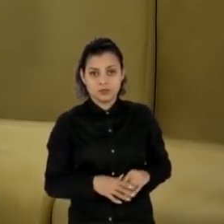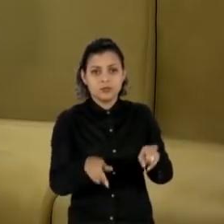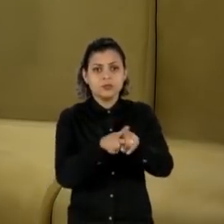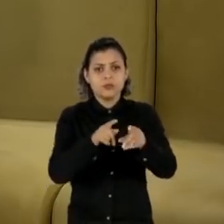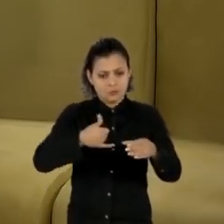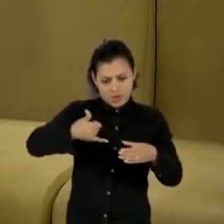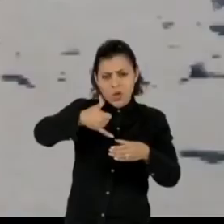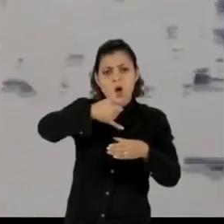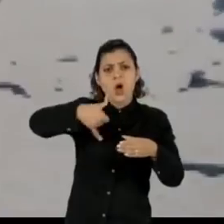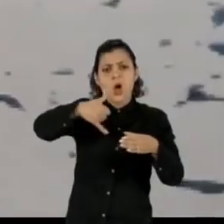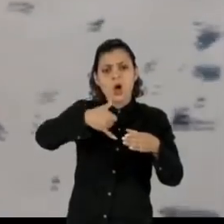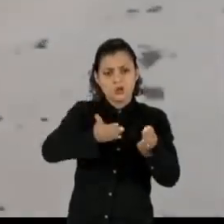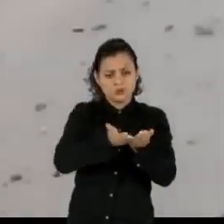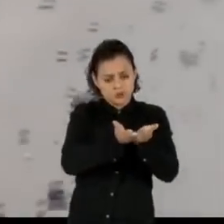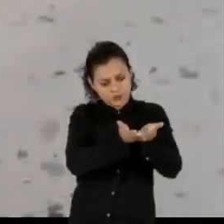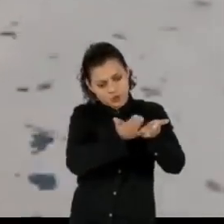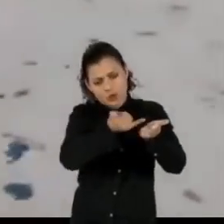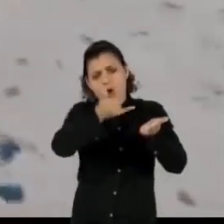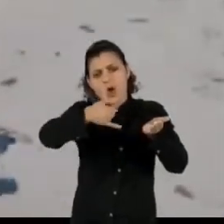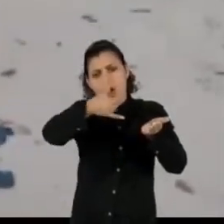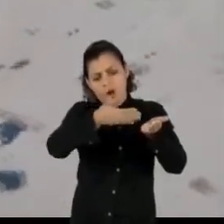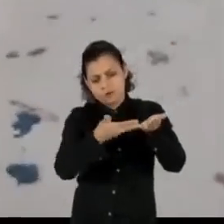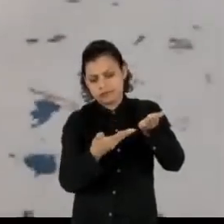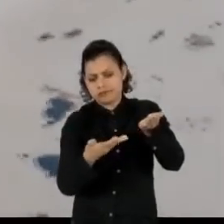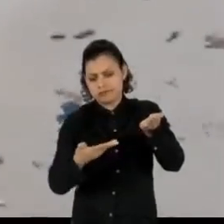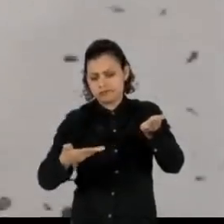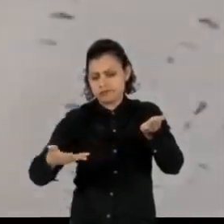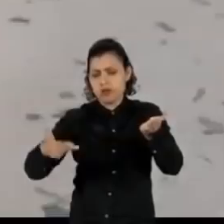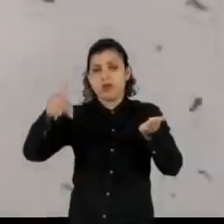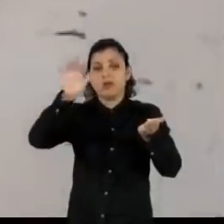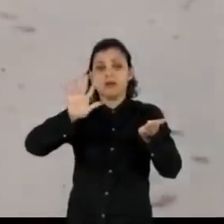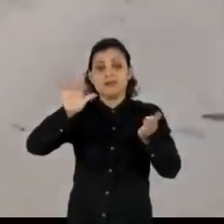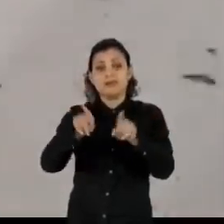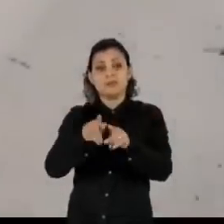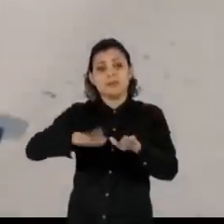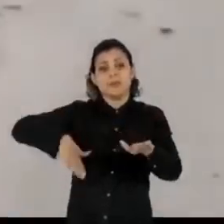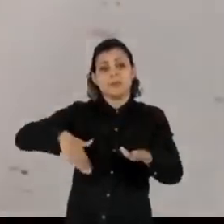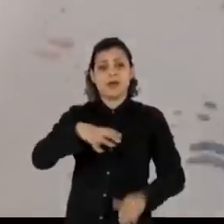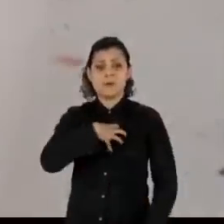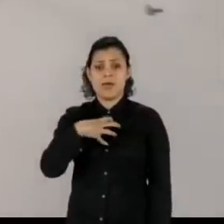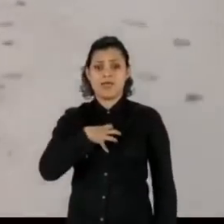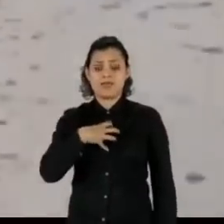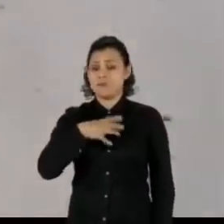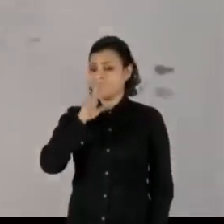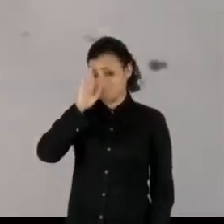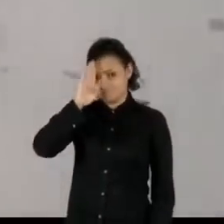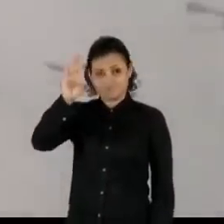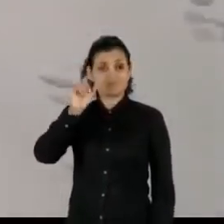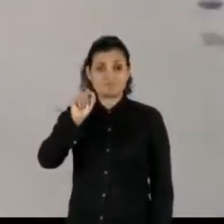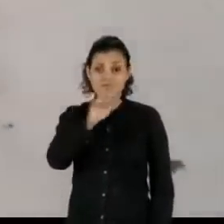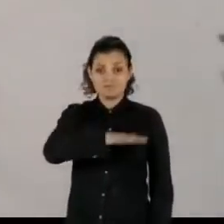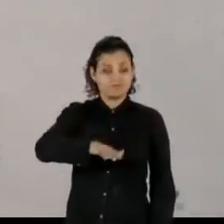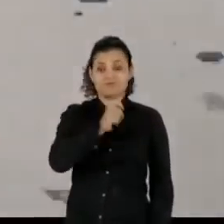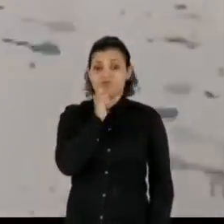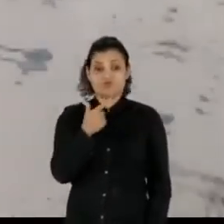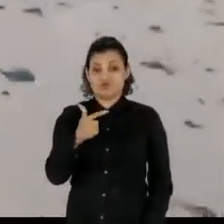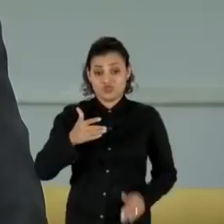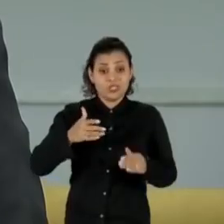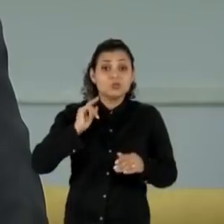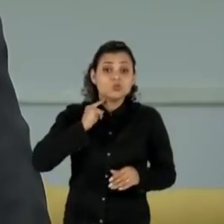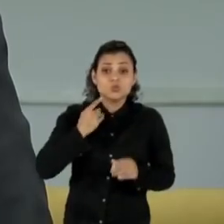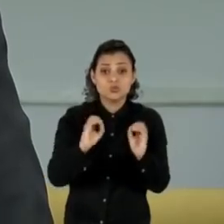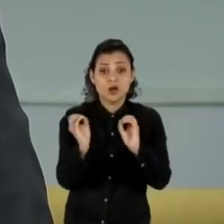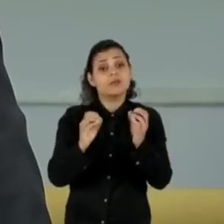manchas de óleo que atingem o litoral do nordeste chegaram às praias da bahia é o único estado da região que ainda não havia sido